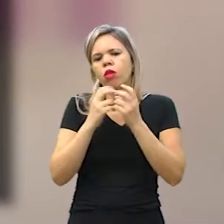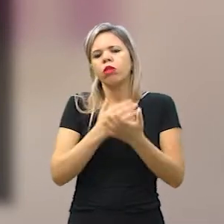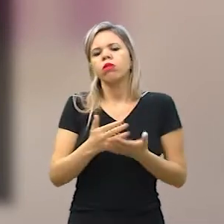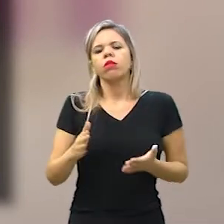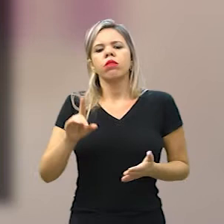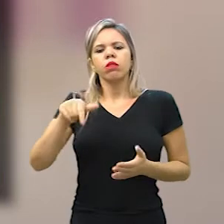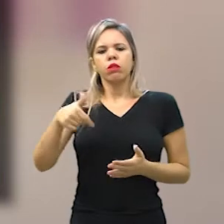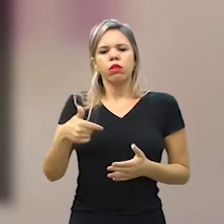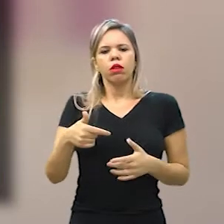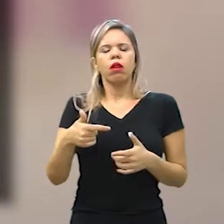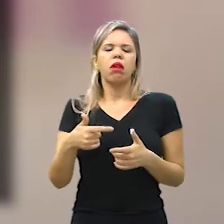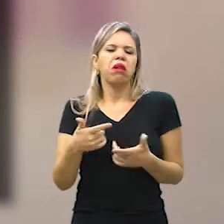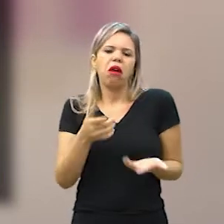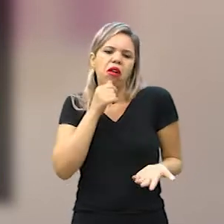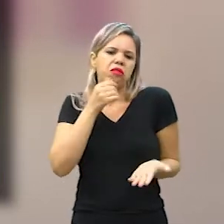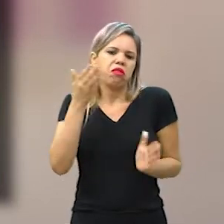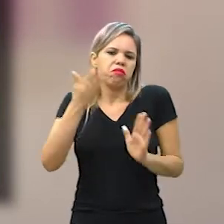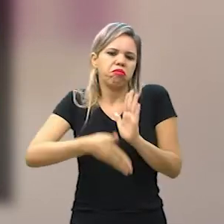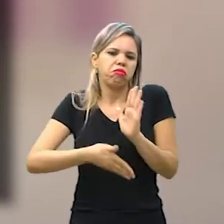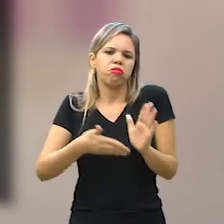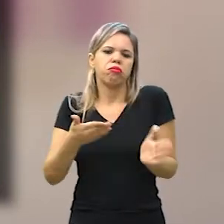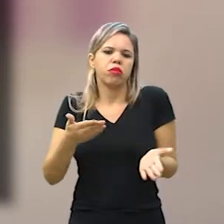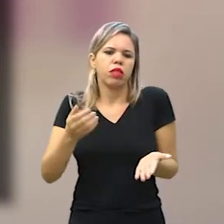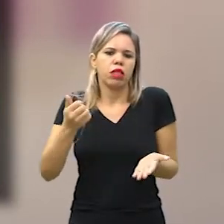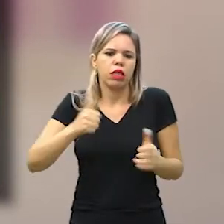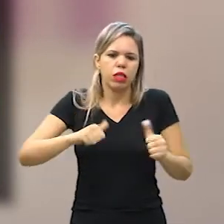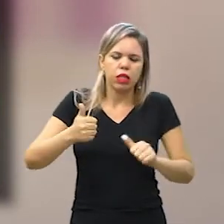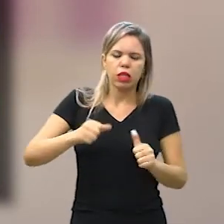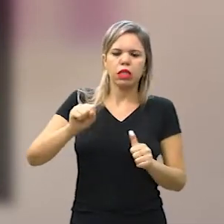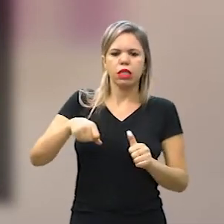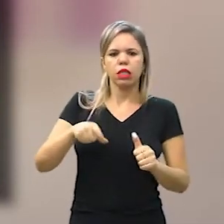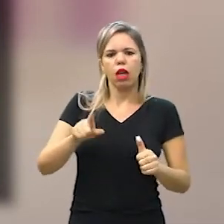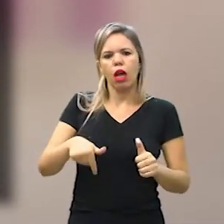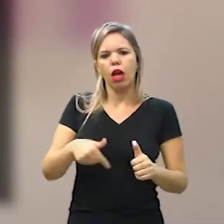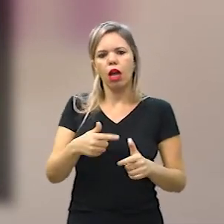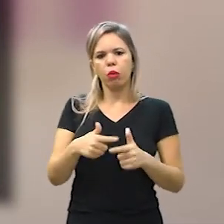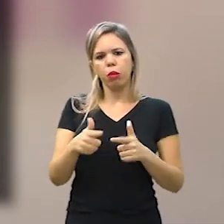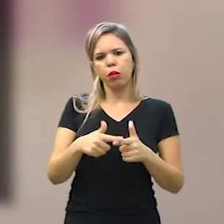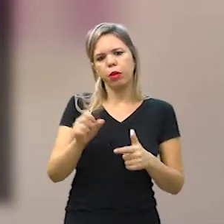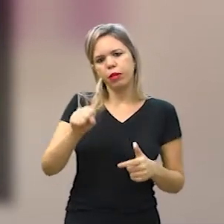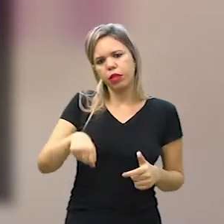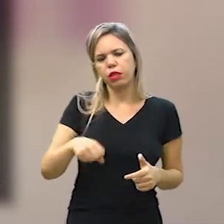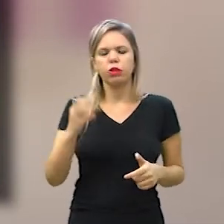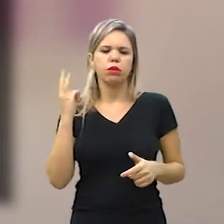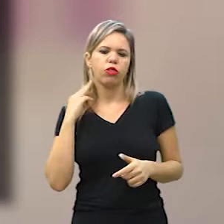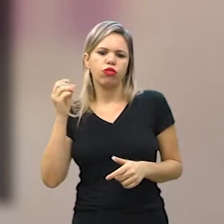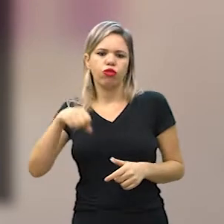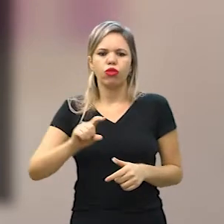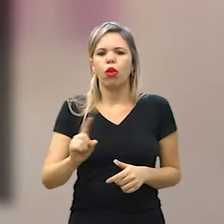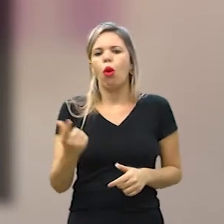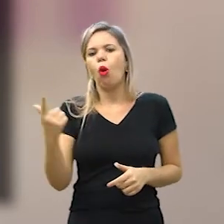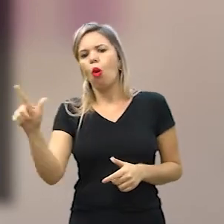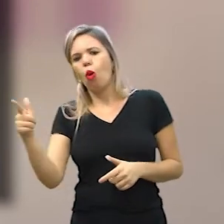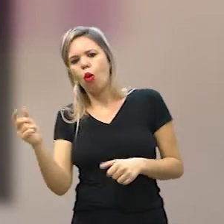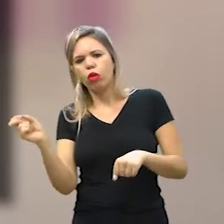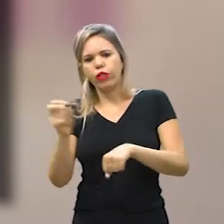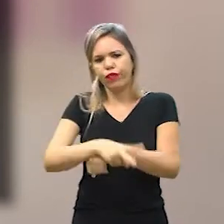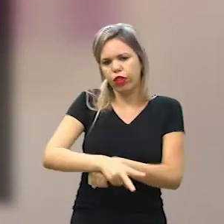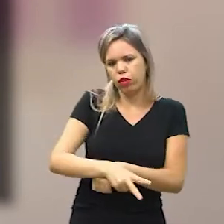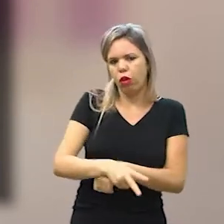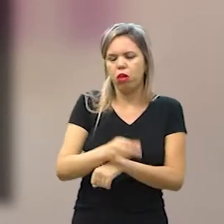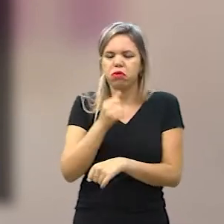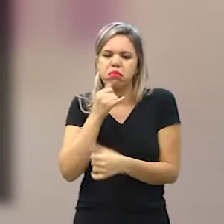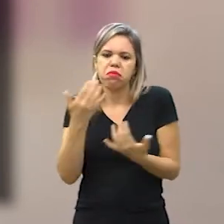início, mas o quadro está indefinido, não dá para definir se aquela meningite, se aquele quadro é uma meningite ou qualquer outra